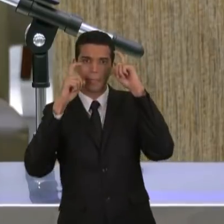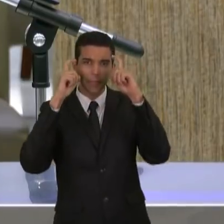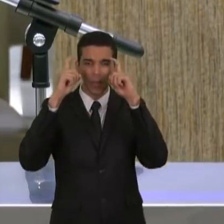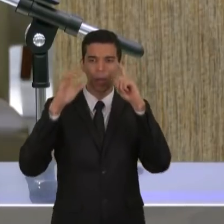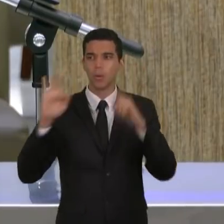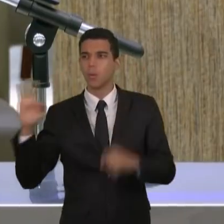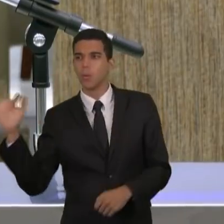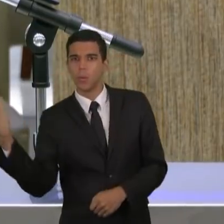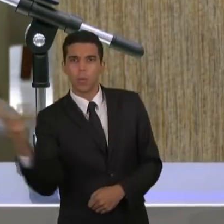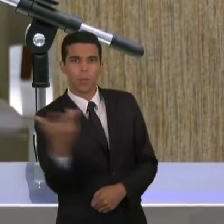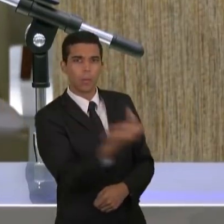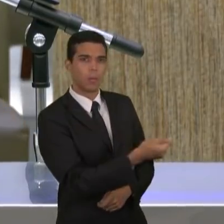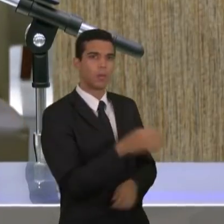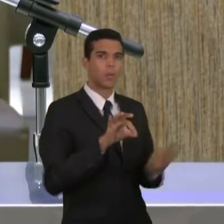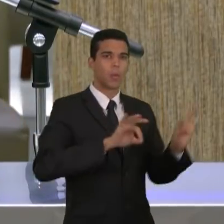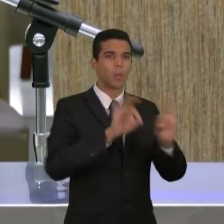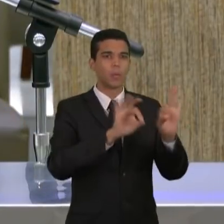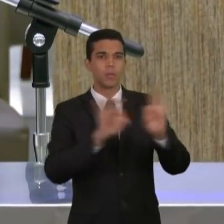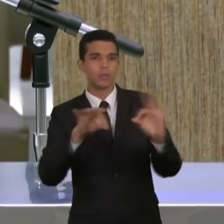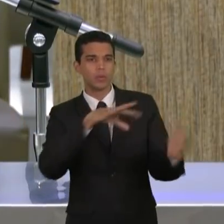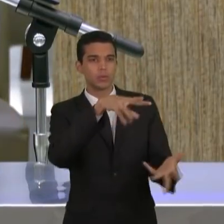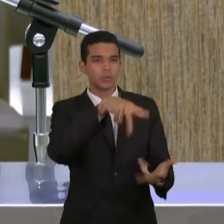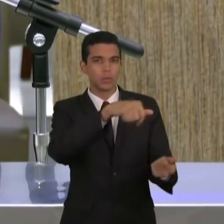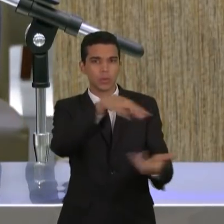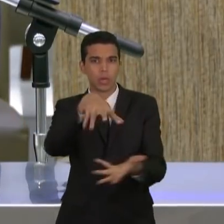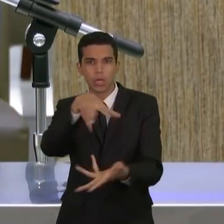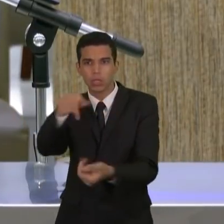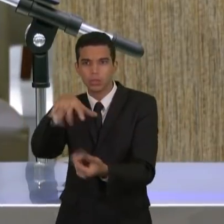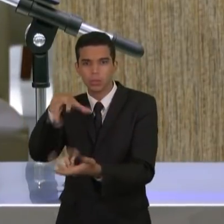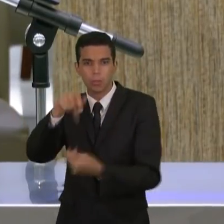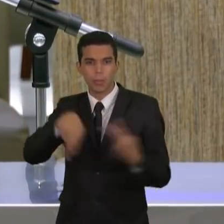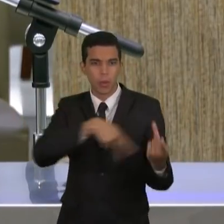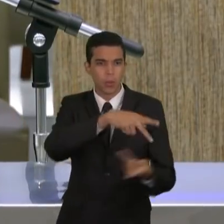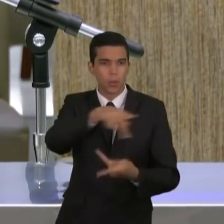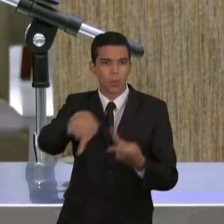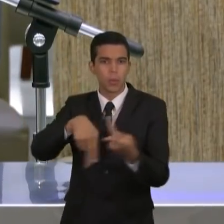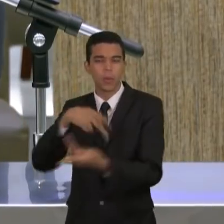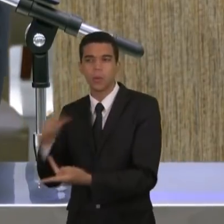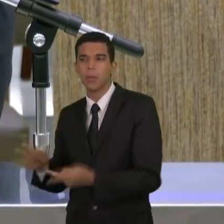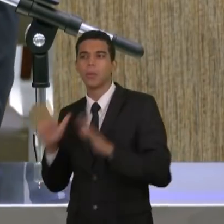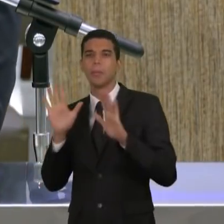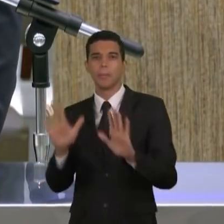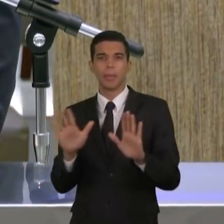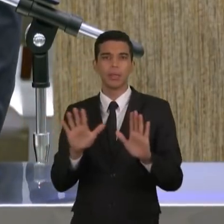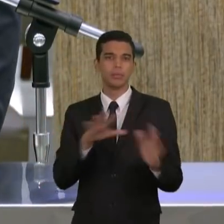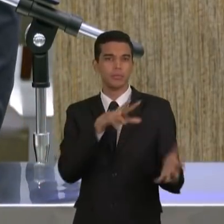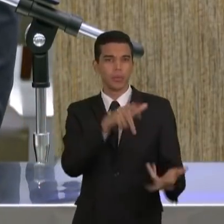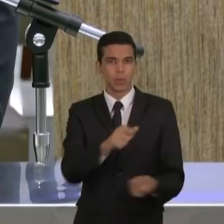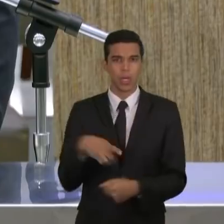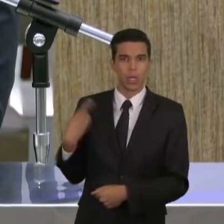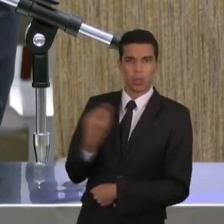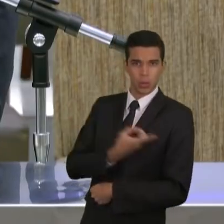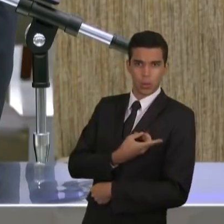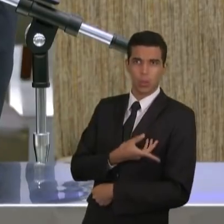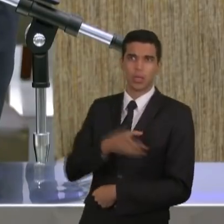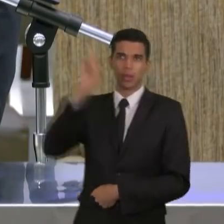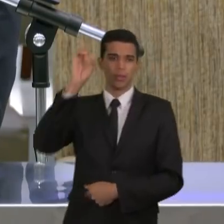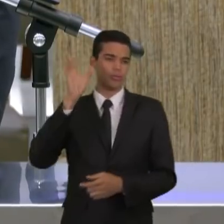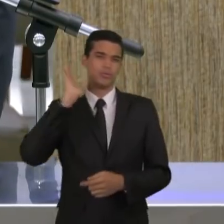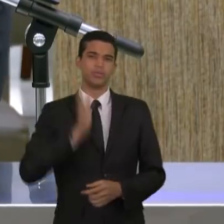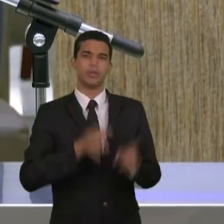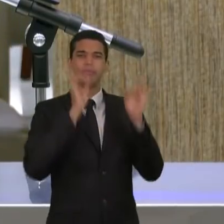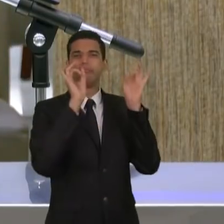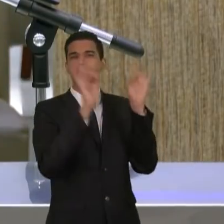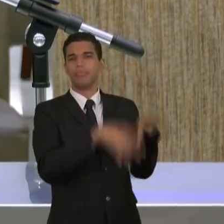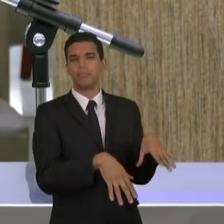universo preocupado com tudo que ele criou Ah e não está mais preocupado conosco nos deixou aqui na terra